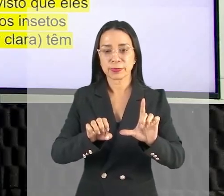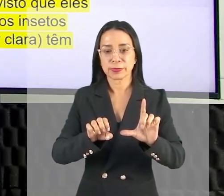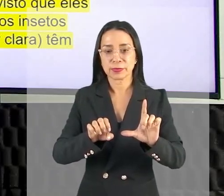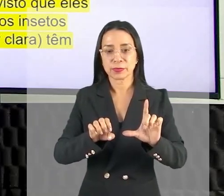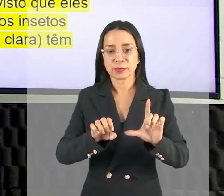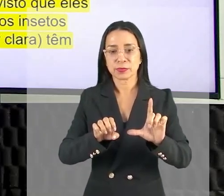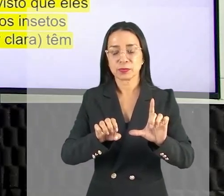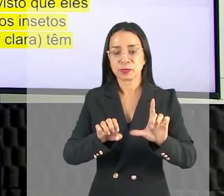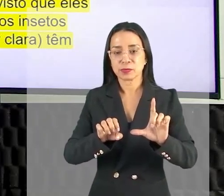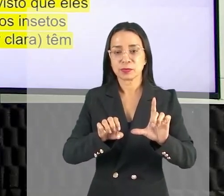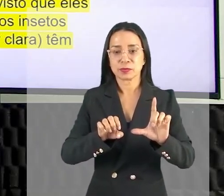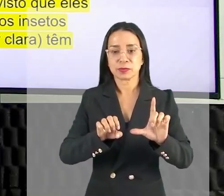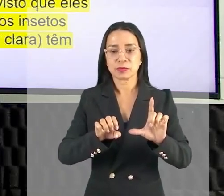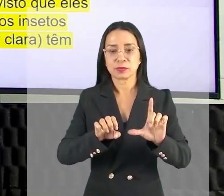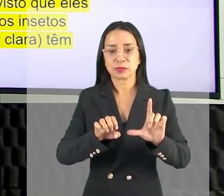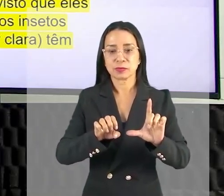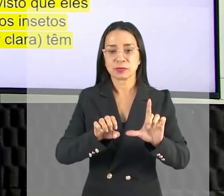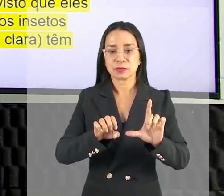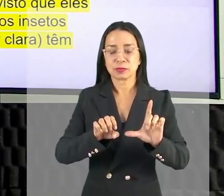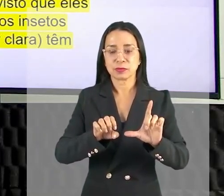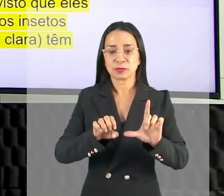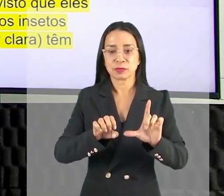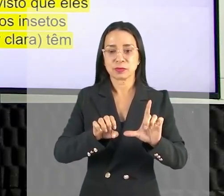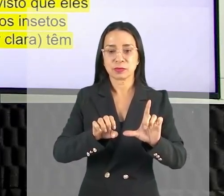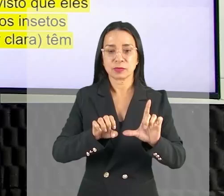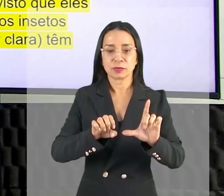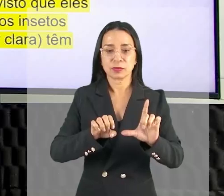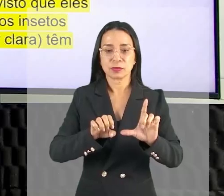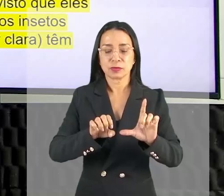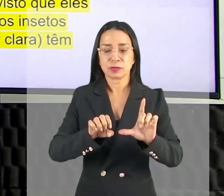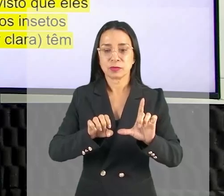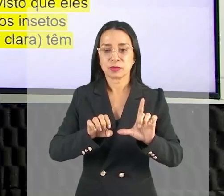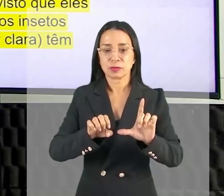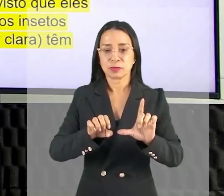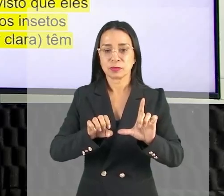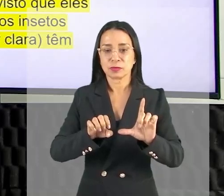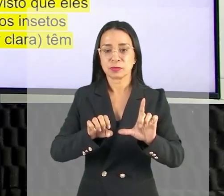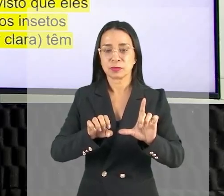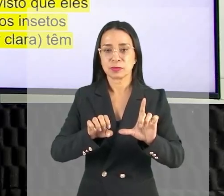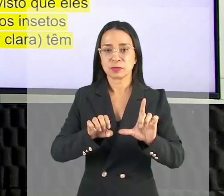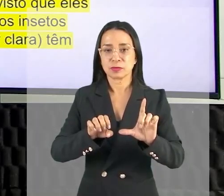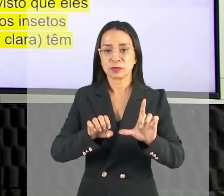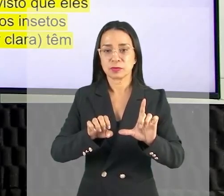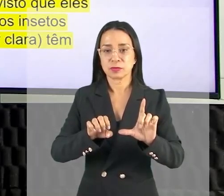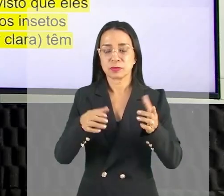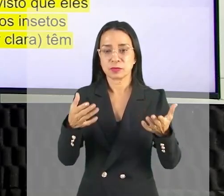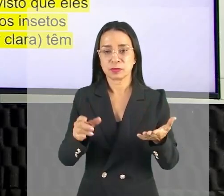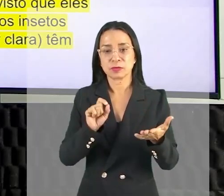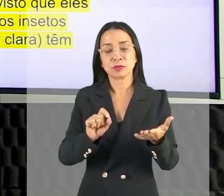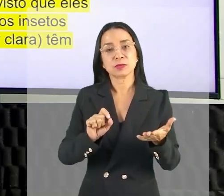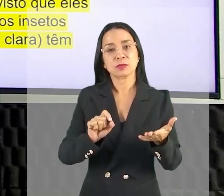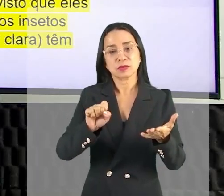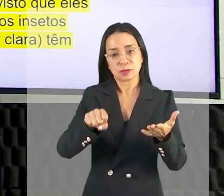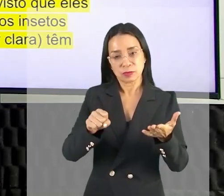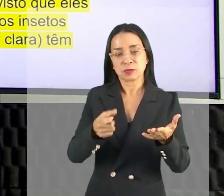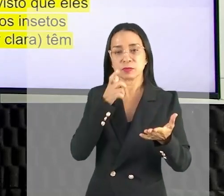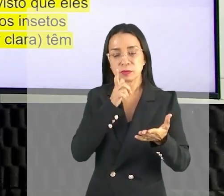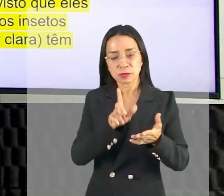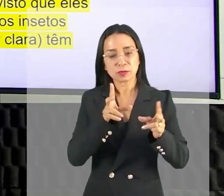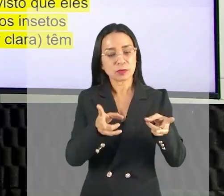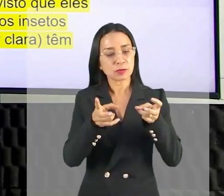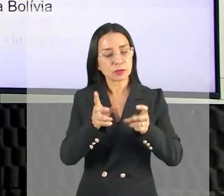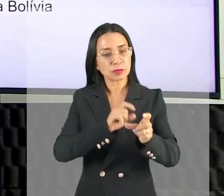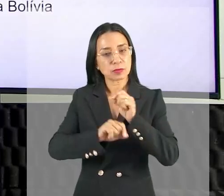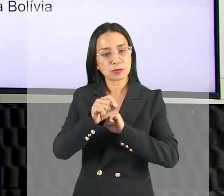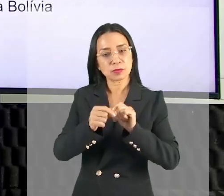podem reproduzir. Os insetos sensíveis, representados pela cor clara, têm sua população diminuída. Isso sim a gente conseguiu